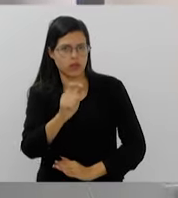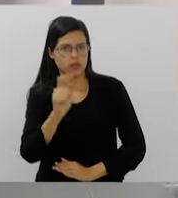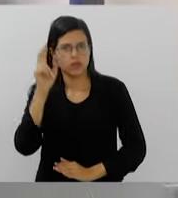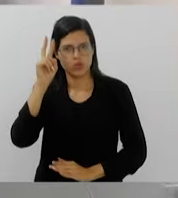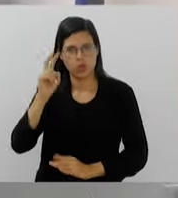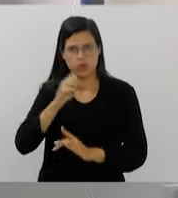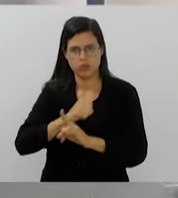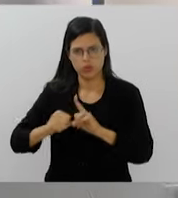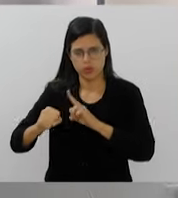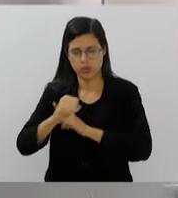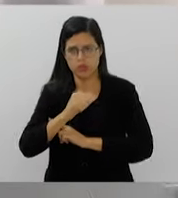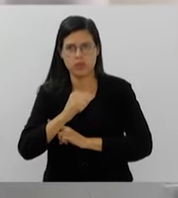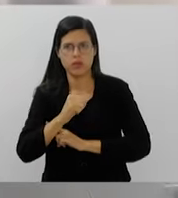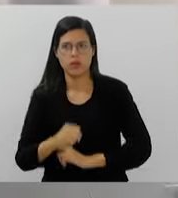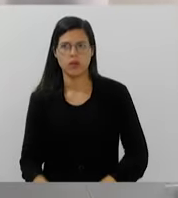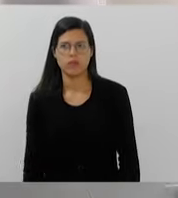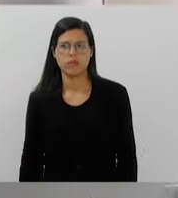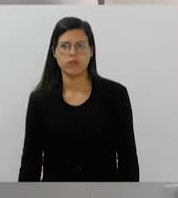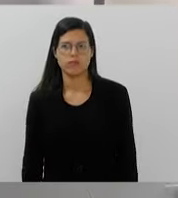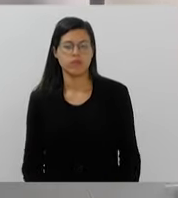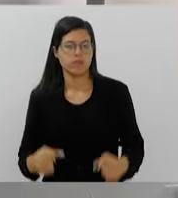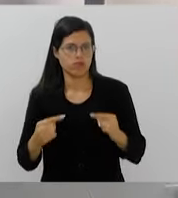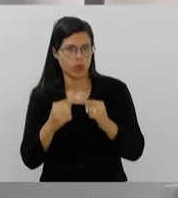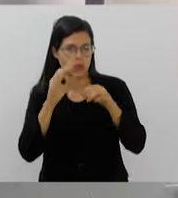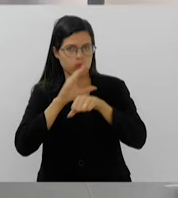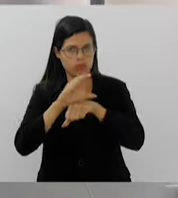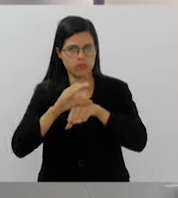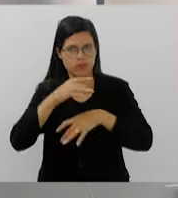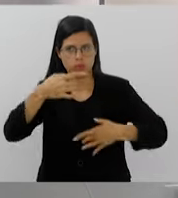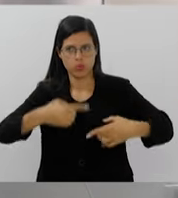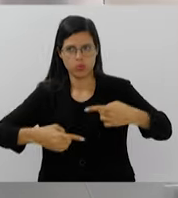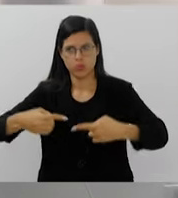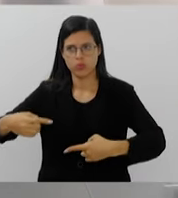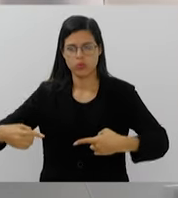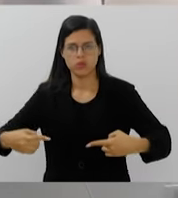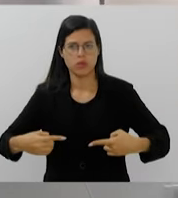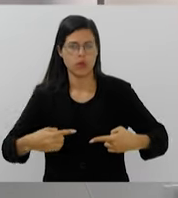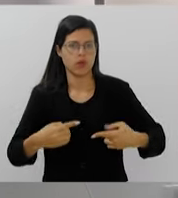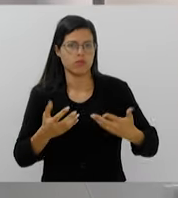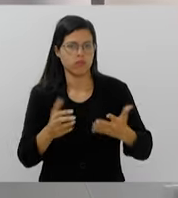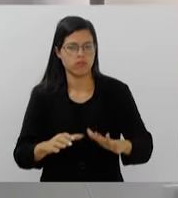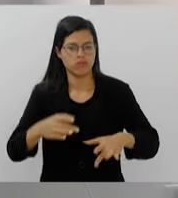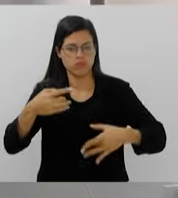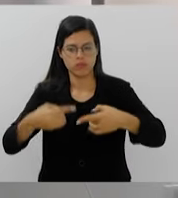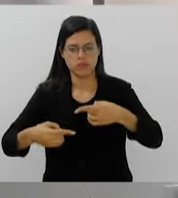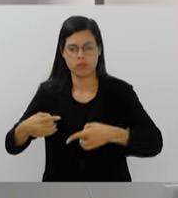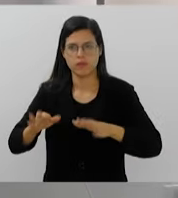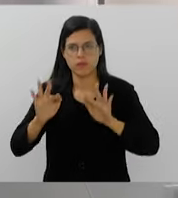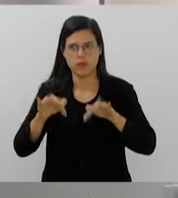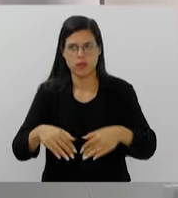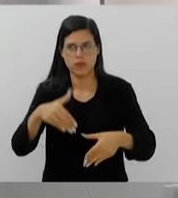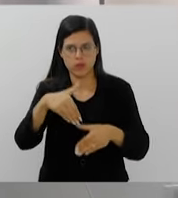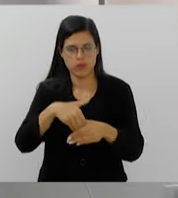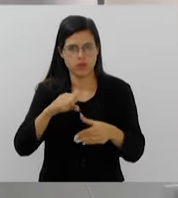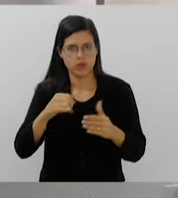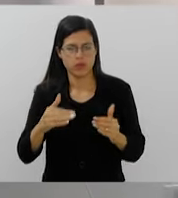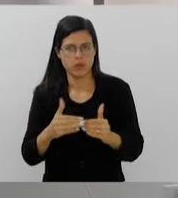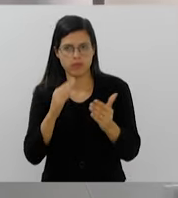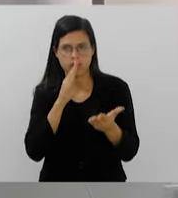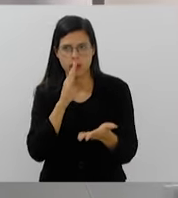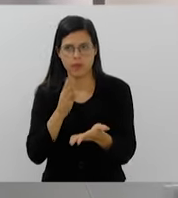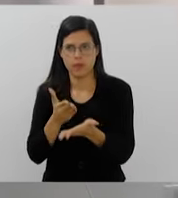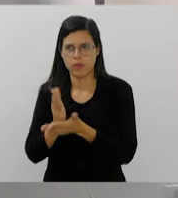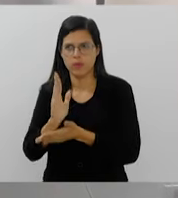Luiz Paulo. Constitucionalidade. Em discussão. Não havendo quem queira discutir, encerrada a discussão e votação, senhores que aprovam, permaneçam como